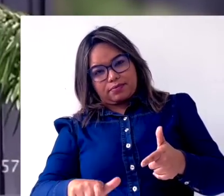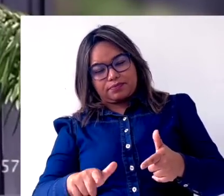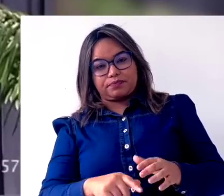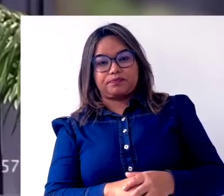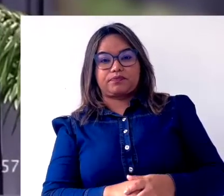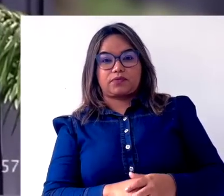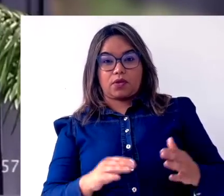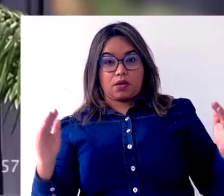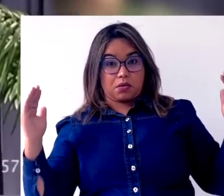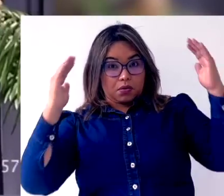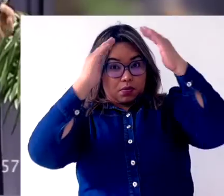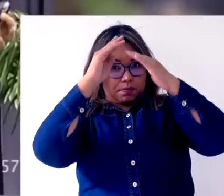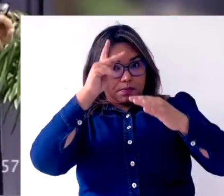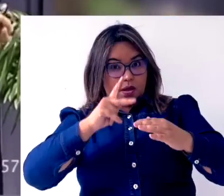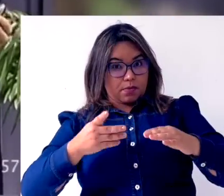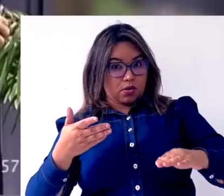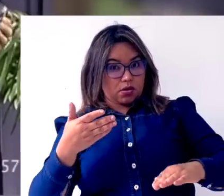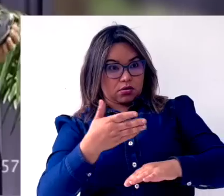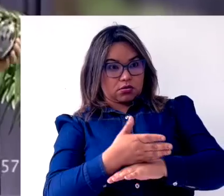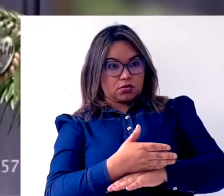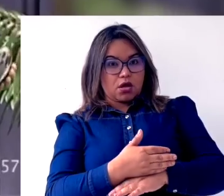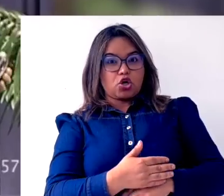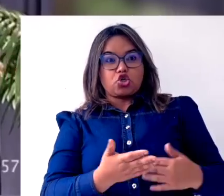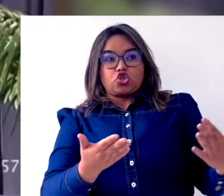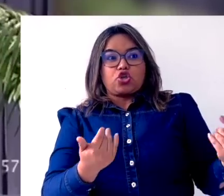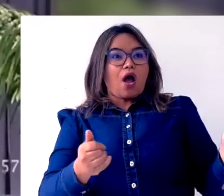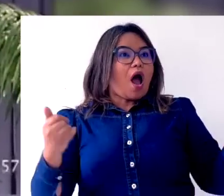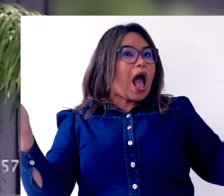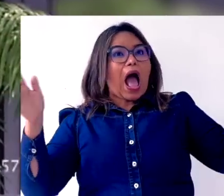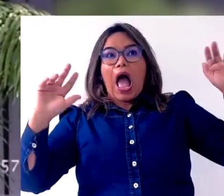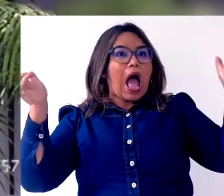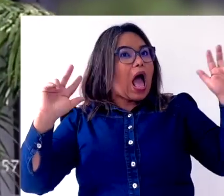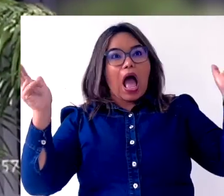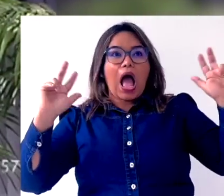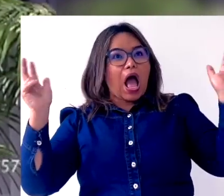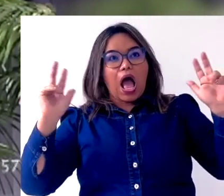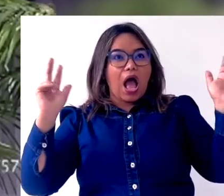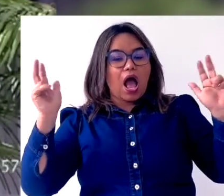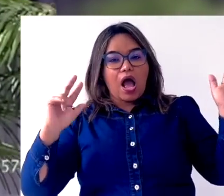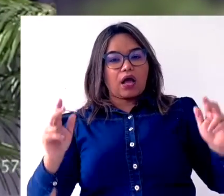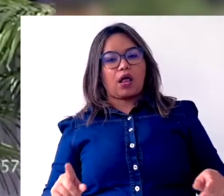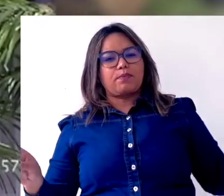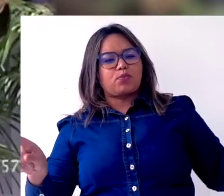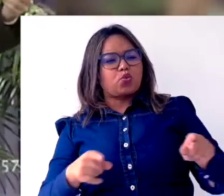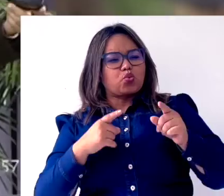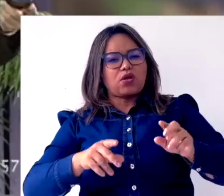jovens ficam histéricos. E todo tipo de música é usado